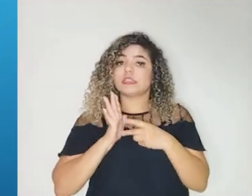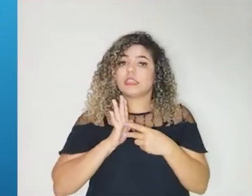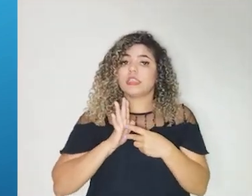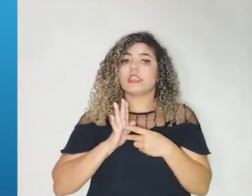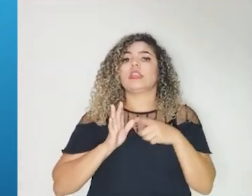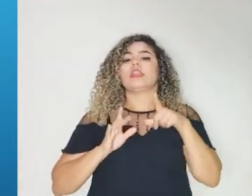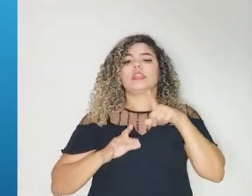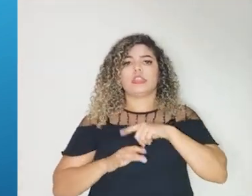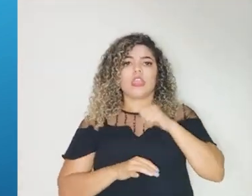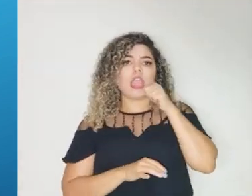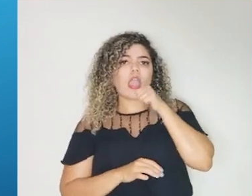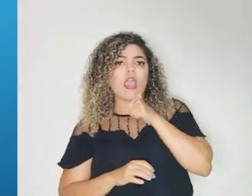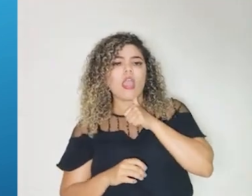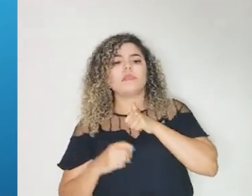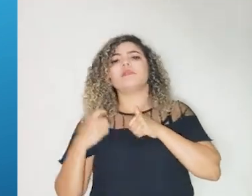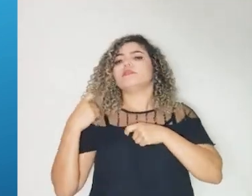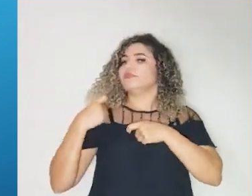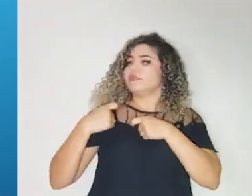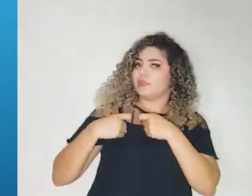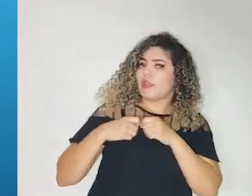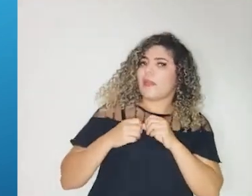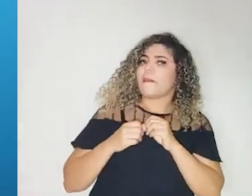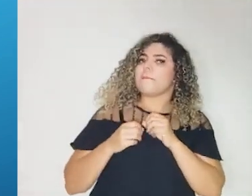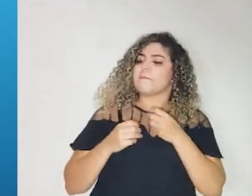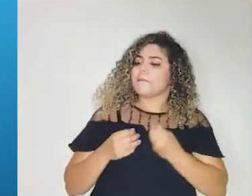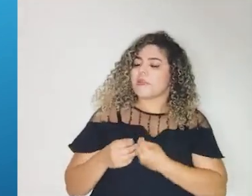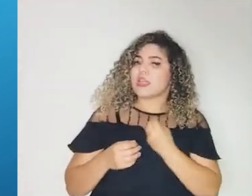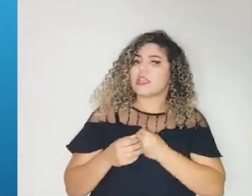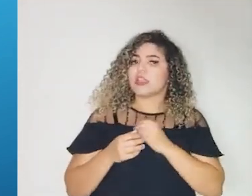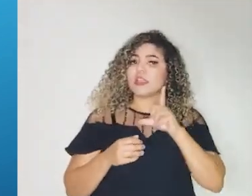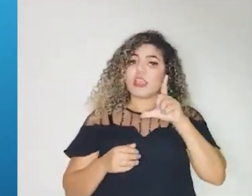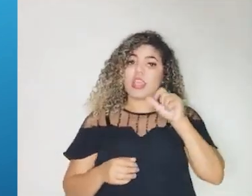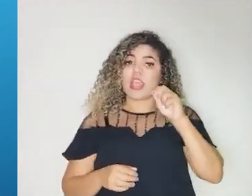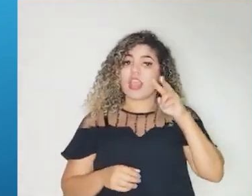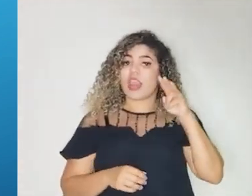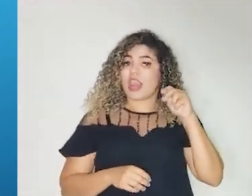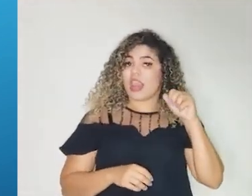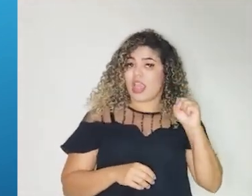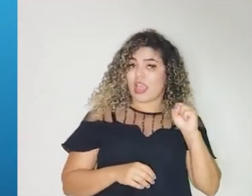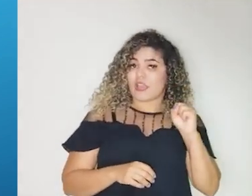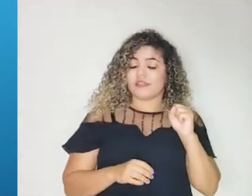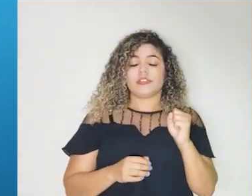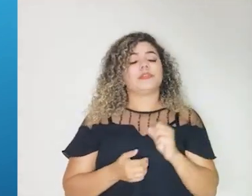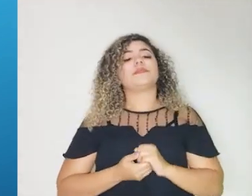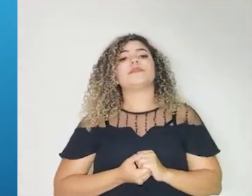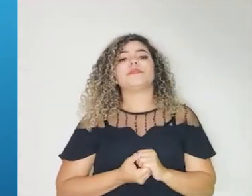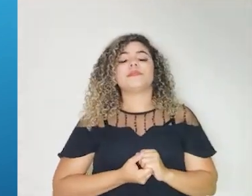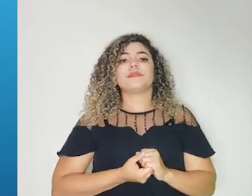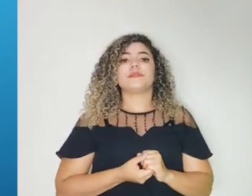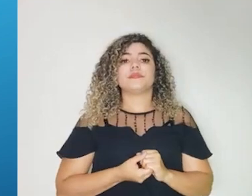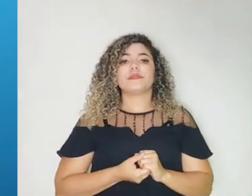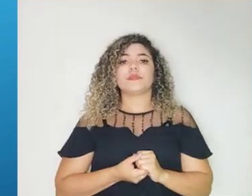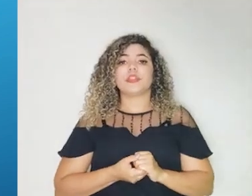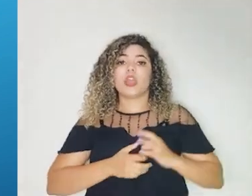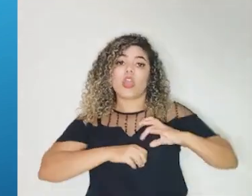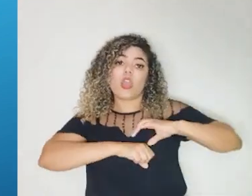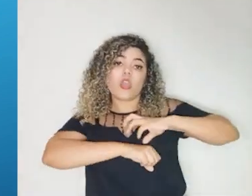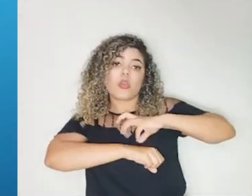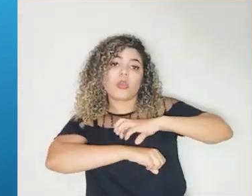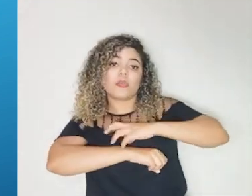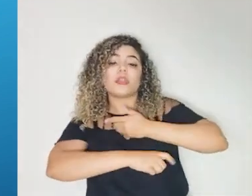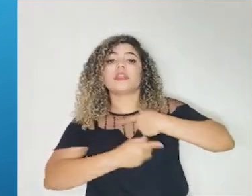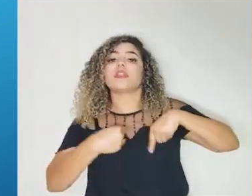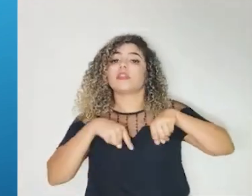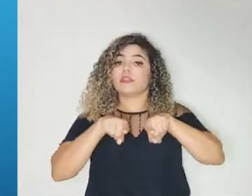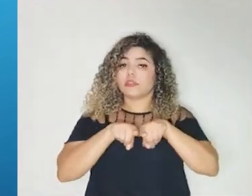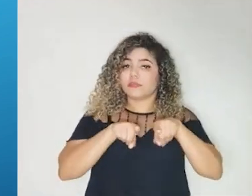cópula da fêmea com o macho, a presença de larvas, ou seja, um desenvolvimento que é indireto. Nos aracnídeos, nós também